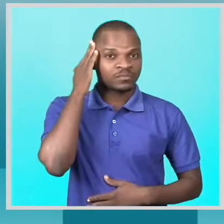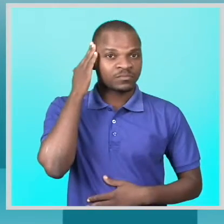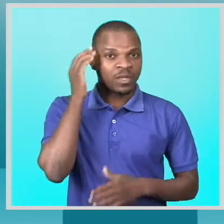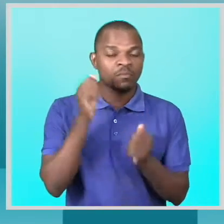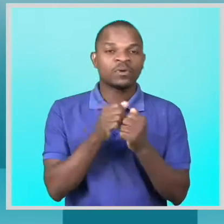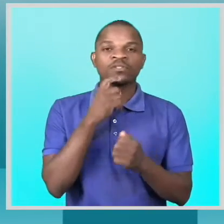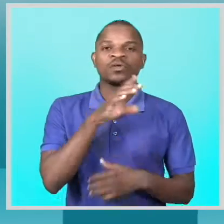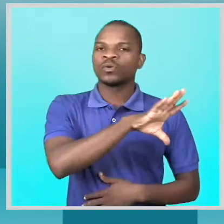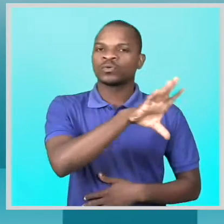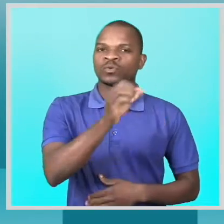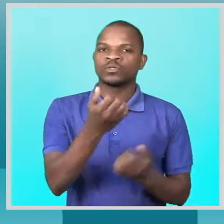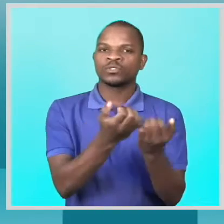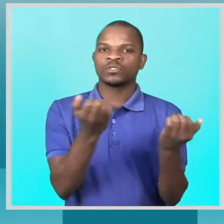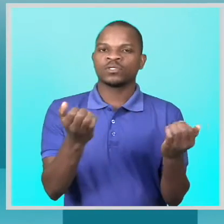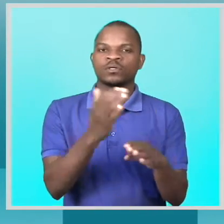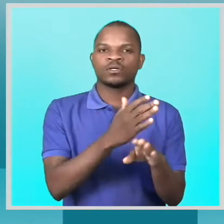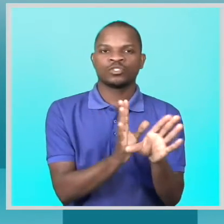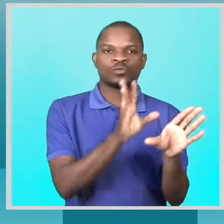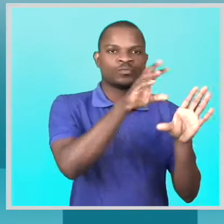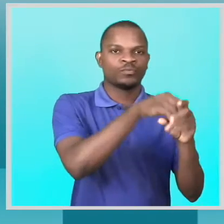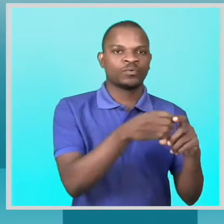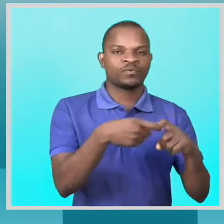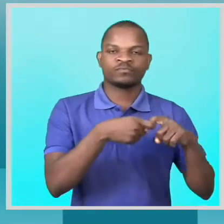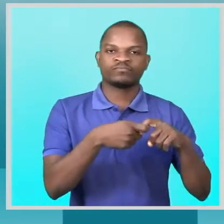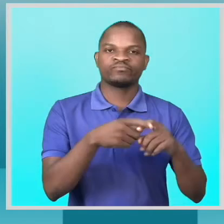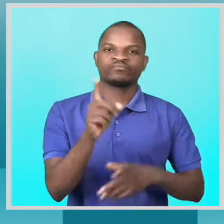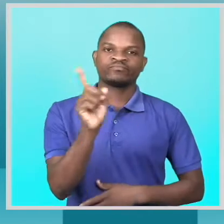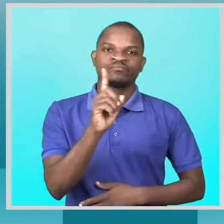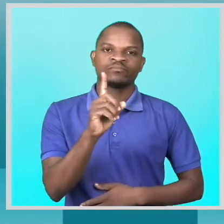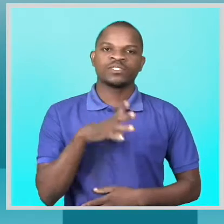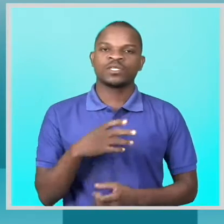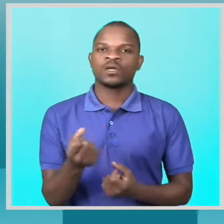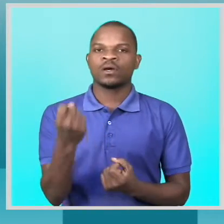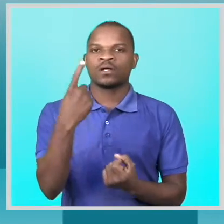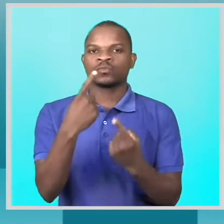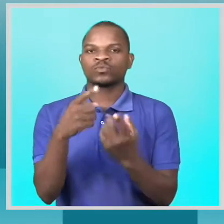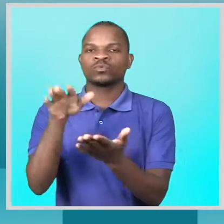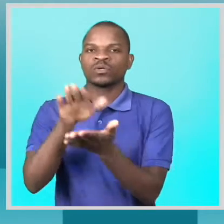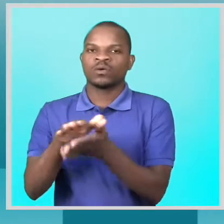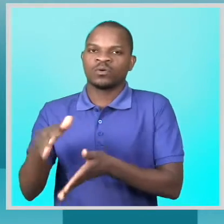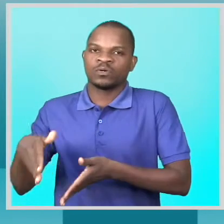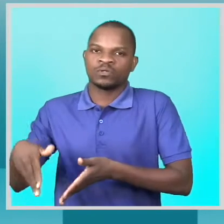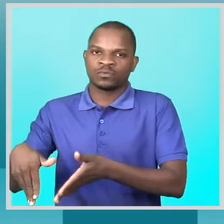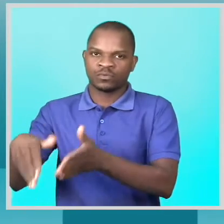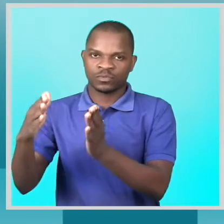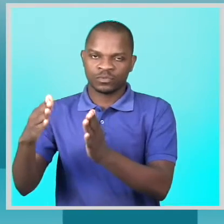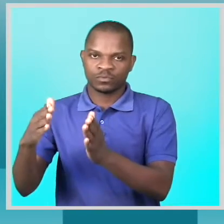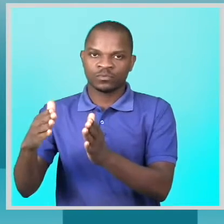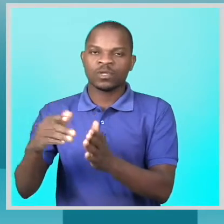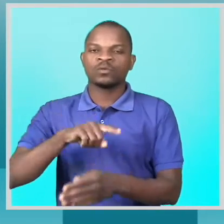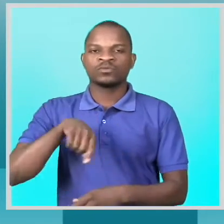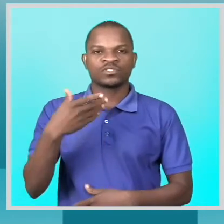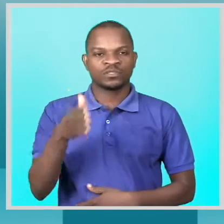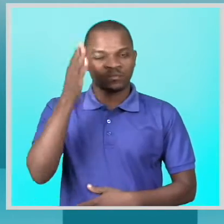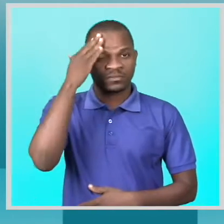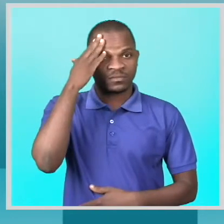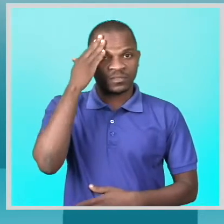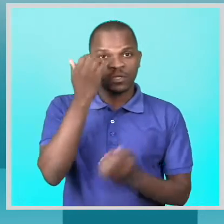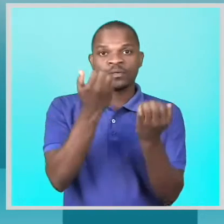comportamento. Não são todas as crianças que saem de uma família. A maior parte delas são crianças da rua.